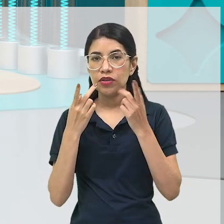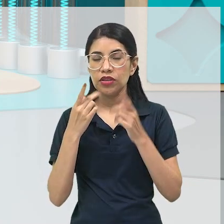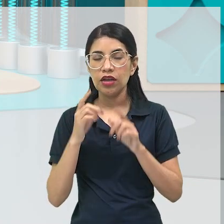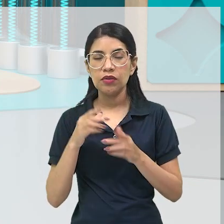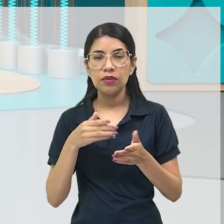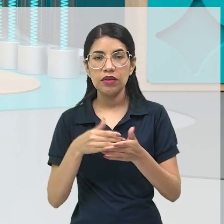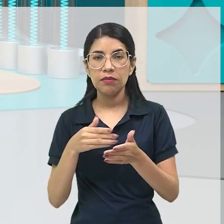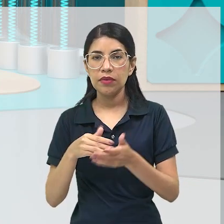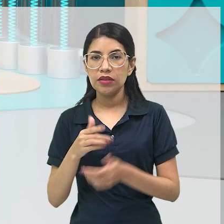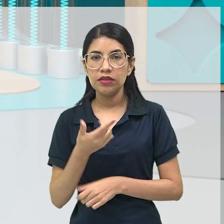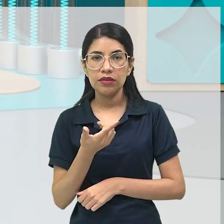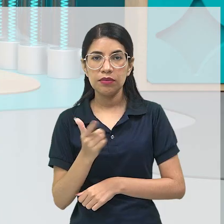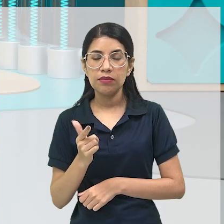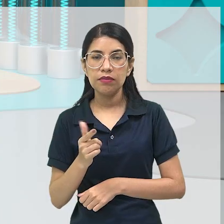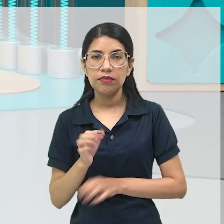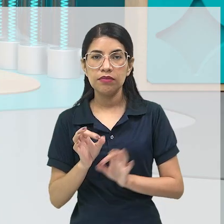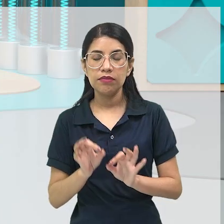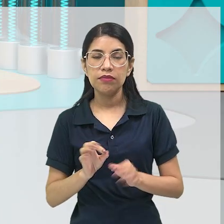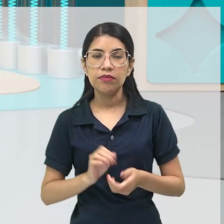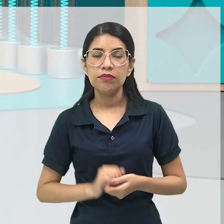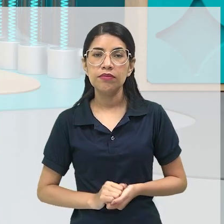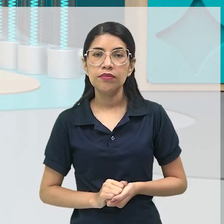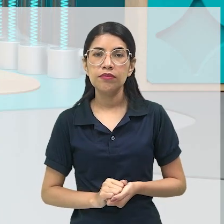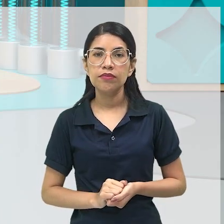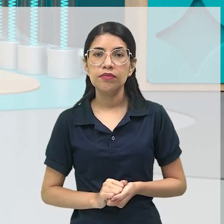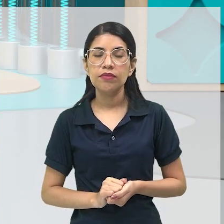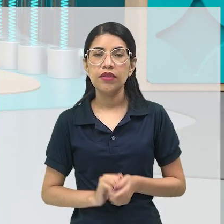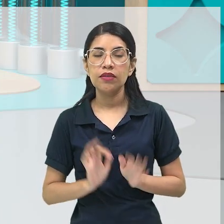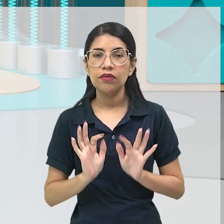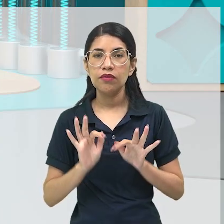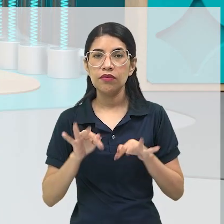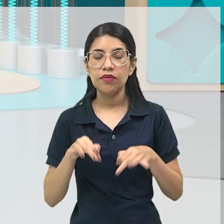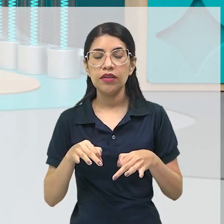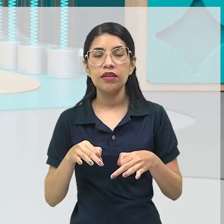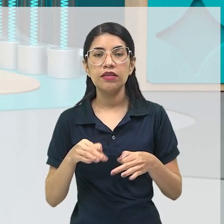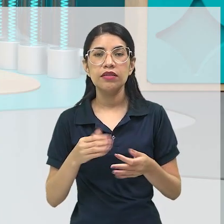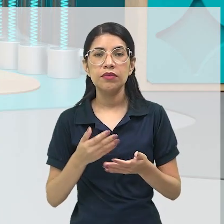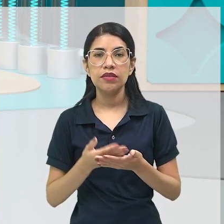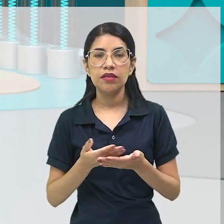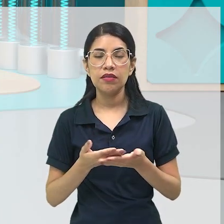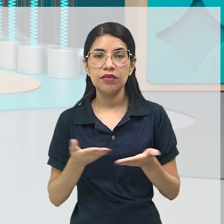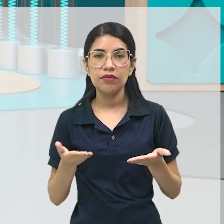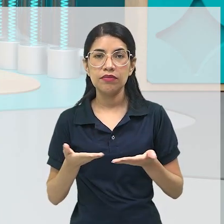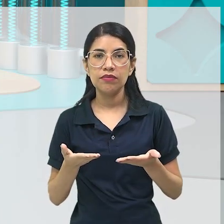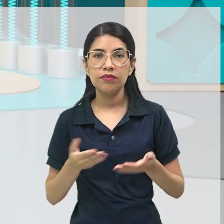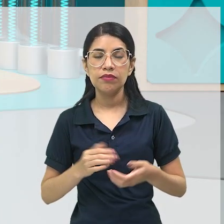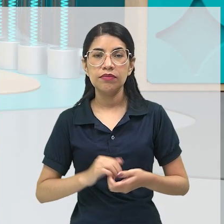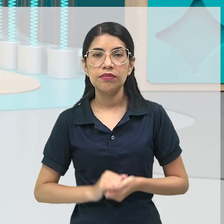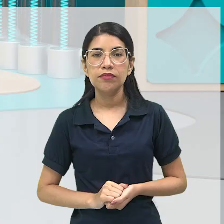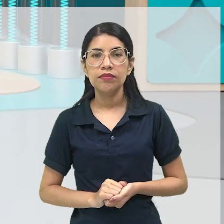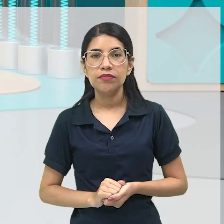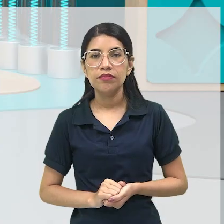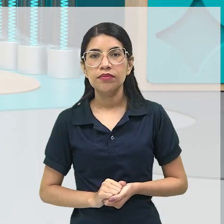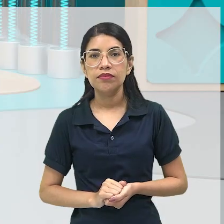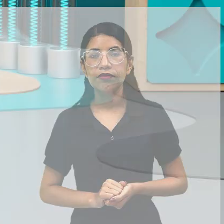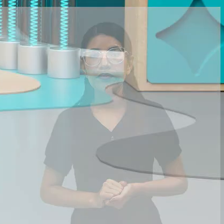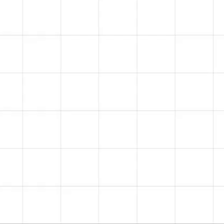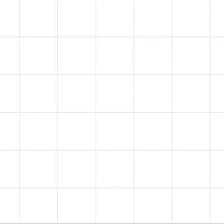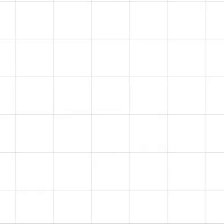fica limitada apenas aos palcos. Assim, a gente vai chegando ao final da nossa aula de hoje.